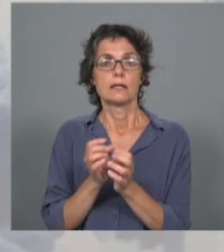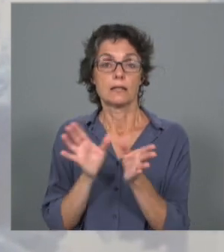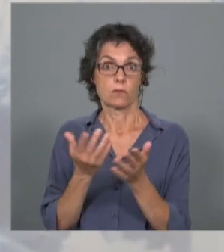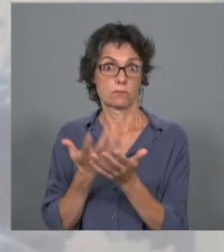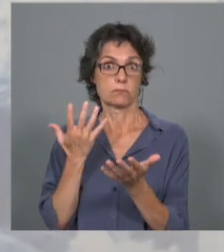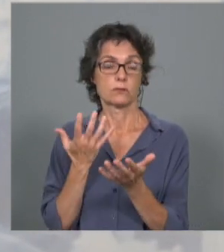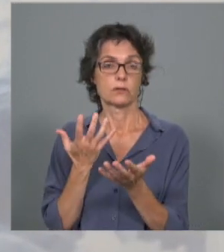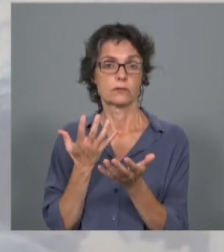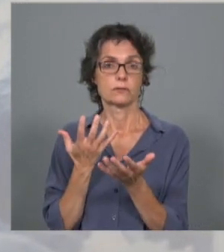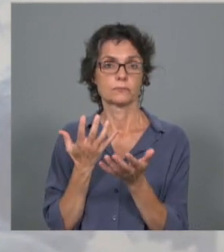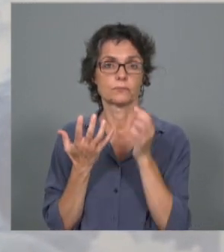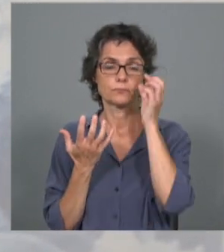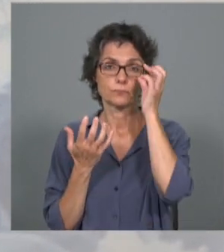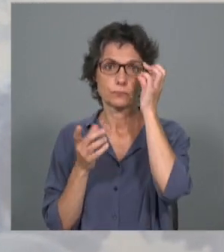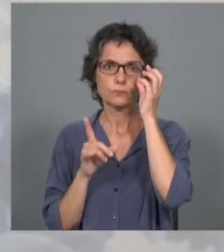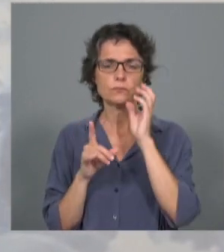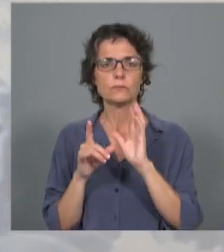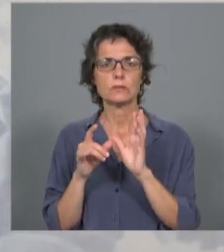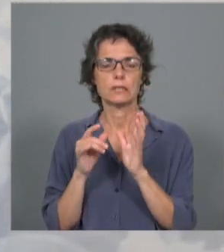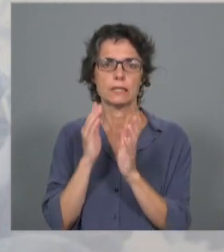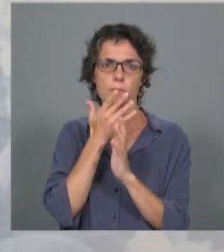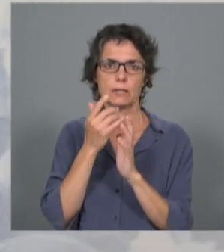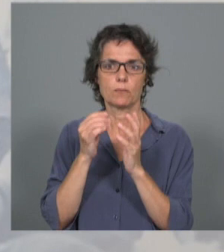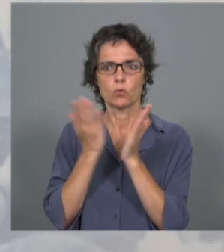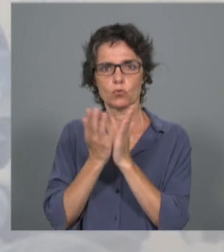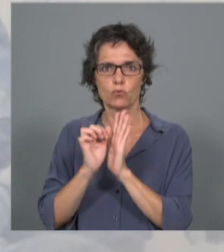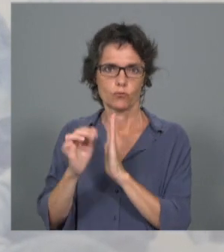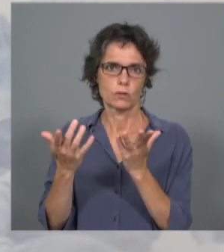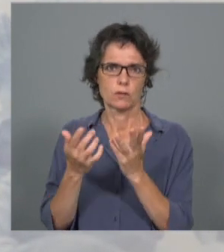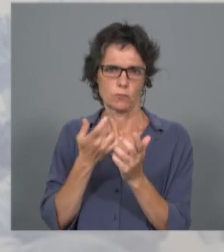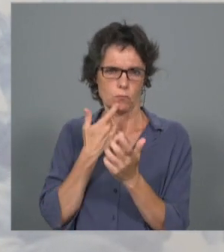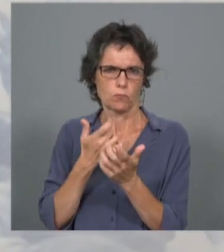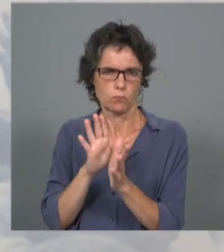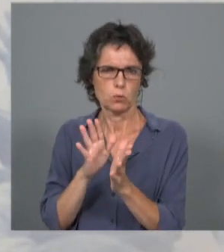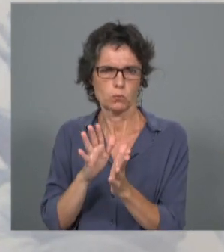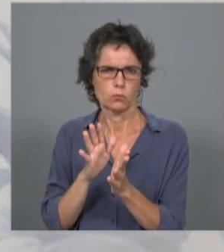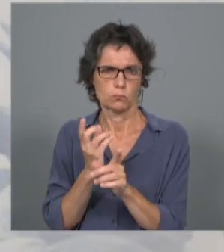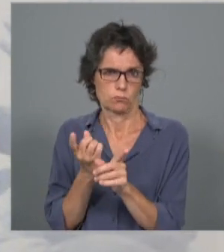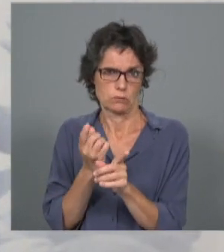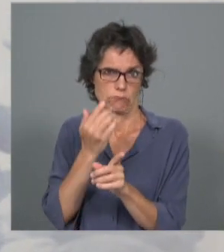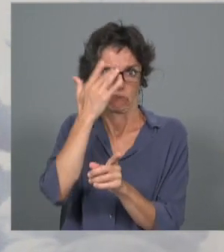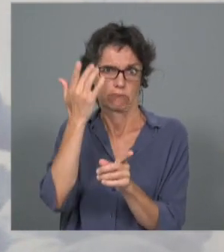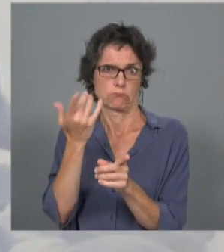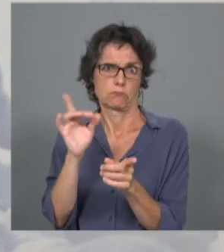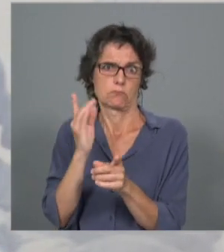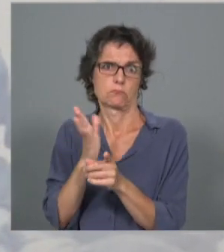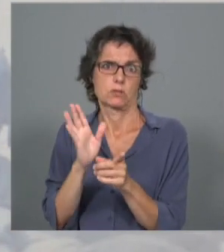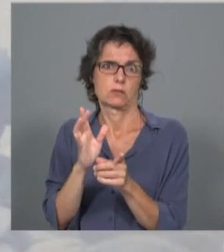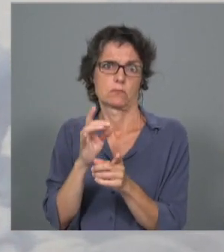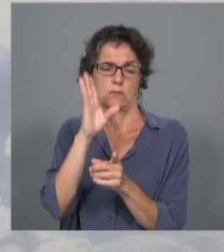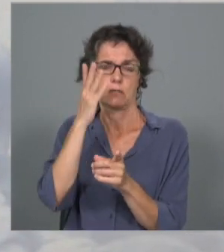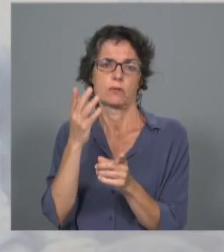relevante quanto qualificado ou for. E pergunto isto porque, enfim, as necessidades, por exemplo, de sacerdotes são